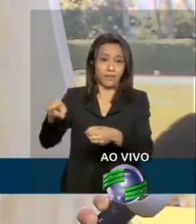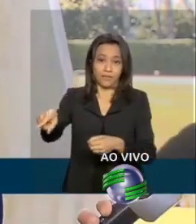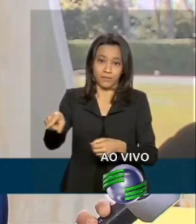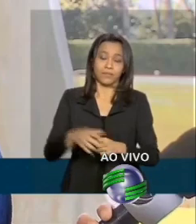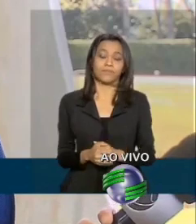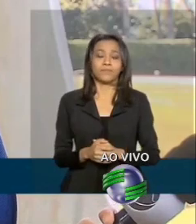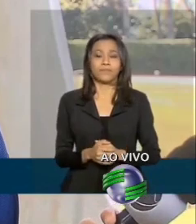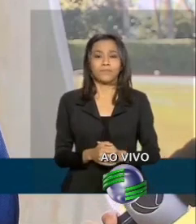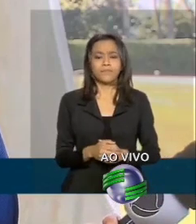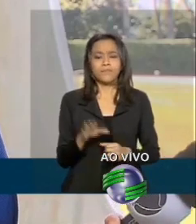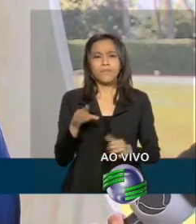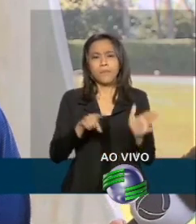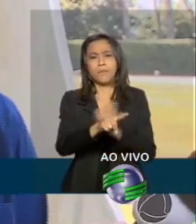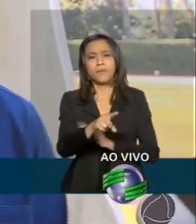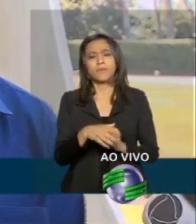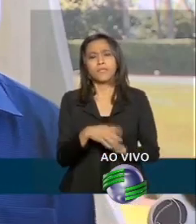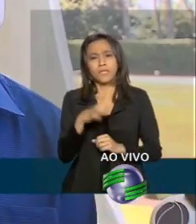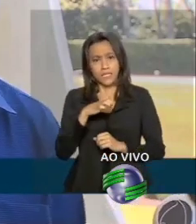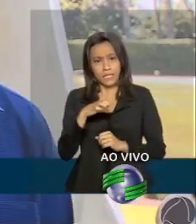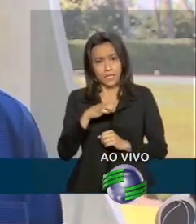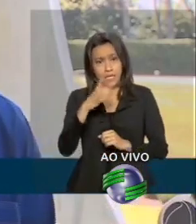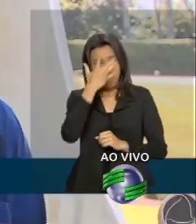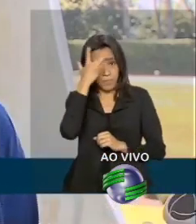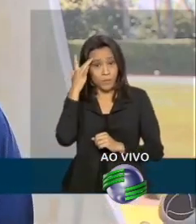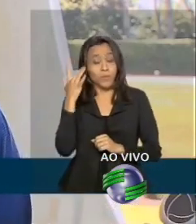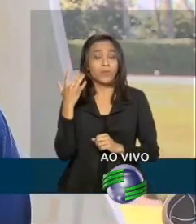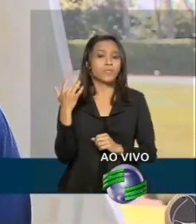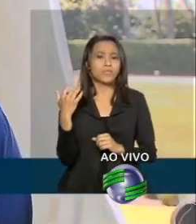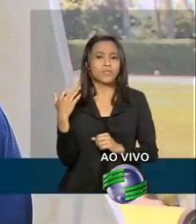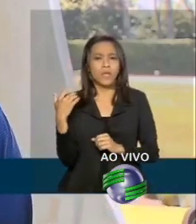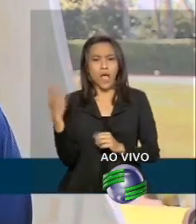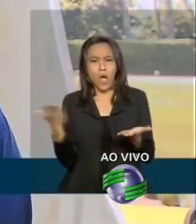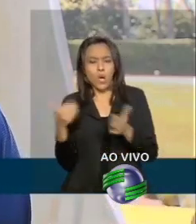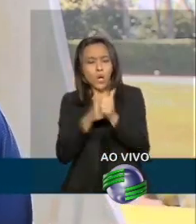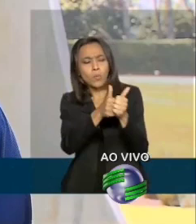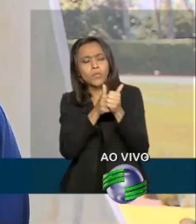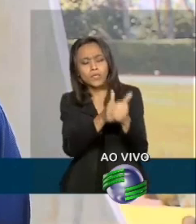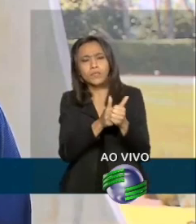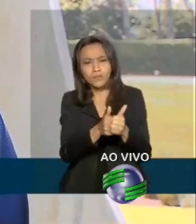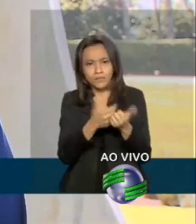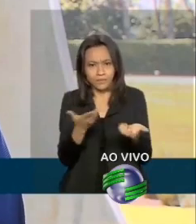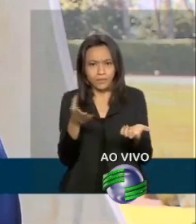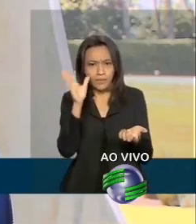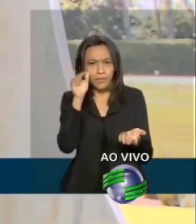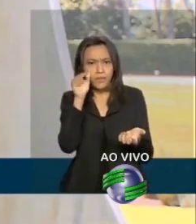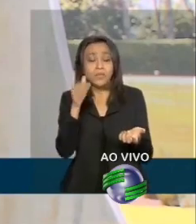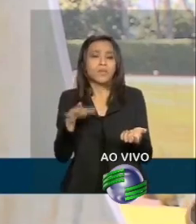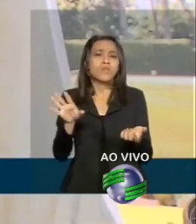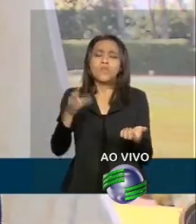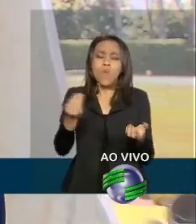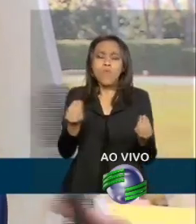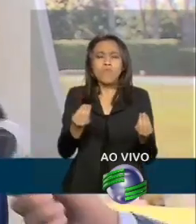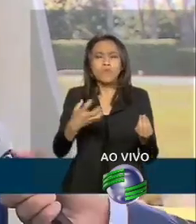gente chegando agora, né, que a gente está ao vivo já há algum tempo, e muita gente começando a acompanhar agora. Como que foi a reação do senhor a pegar o